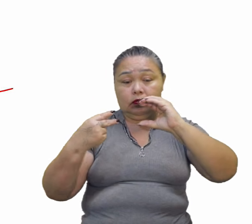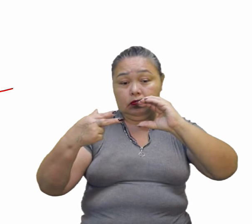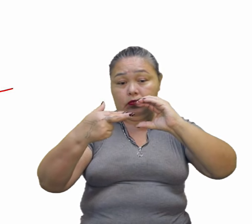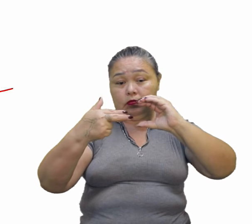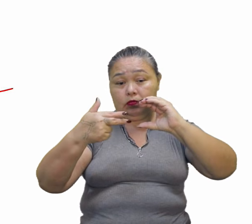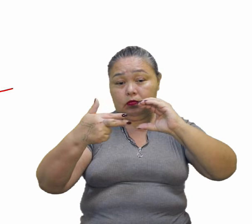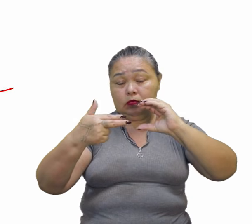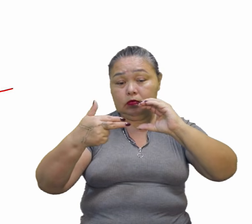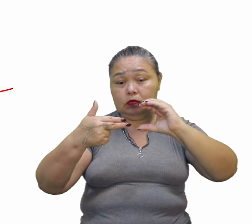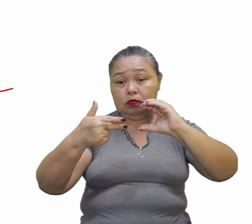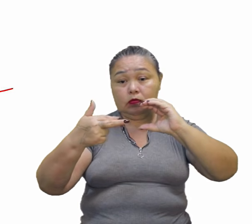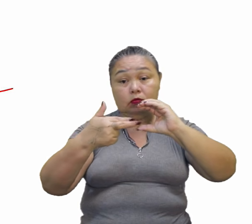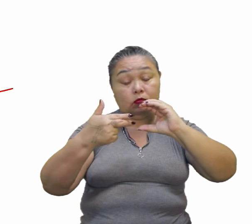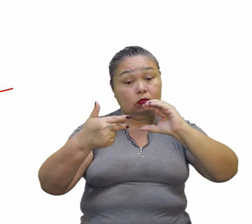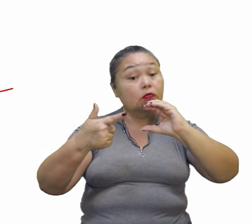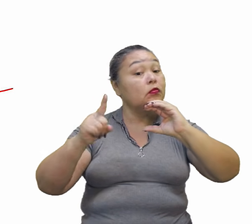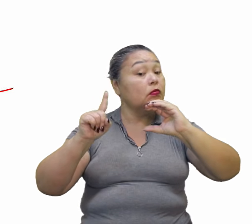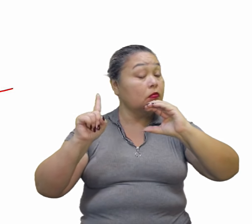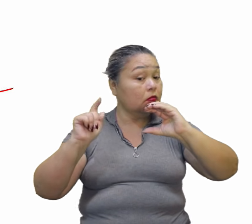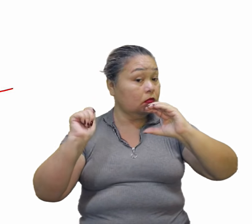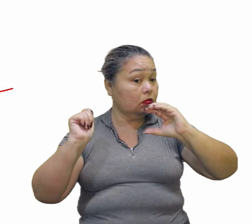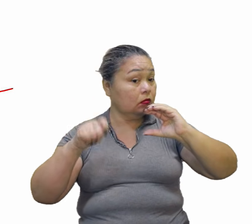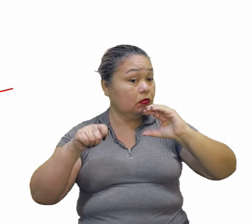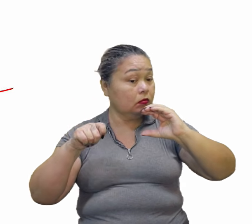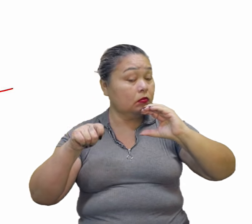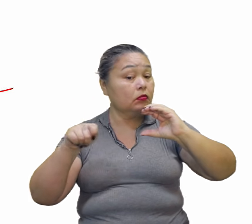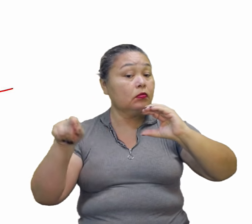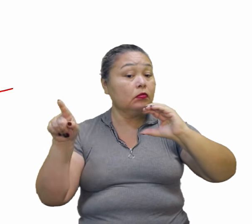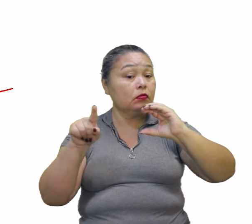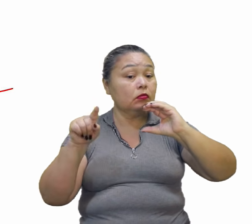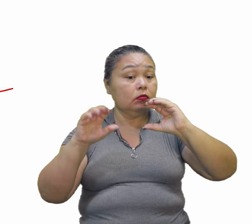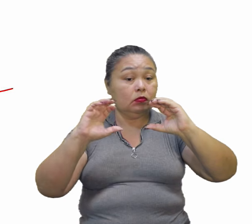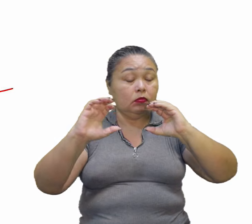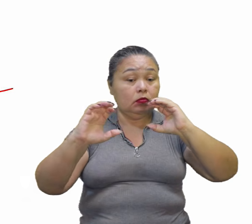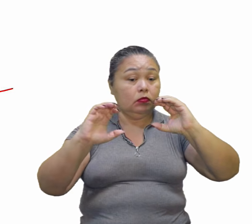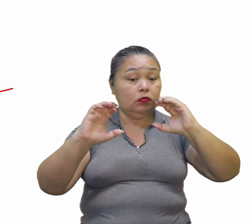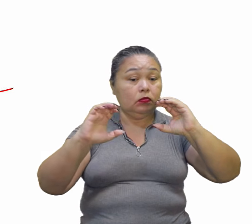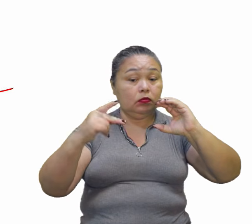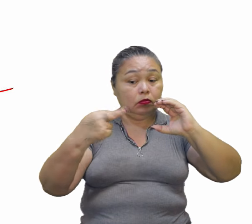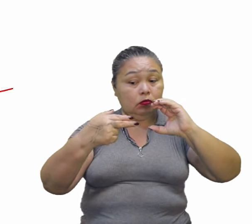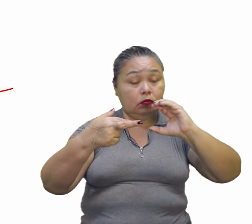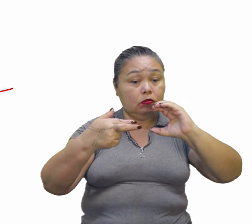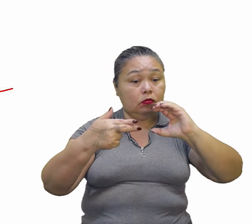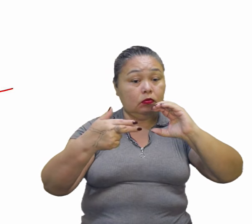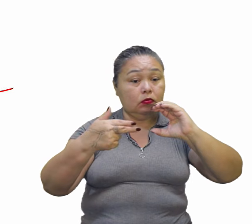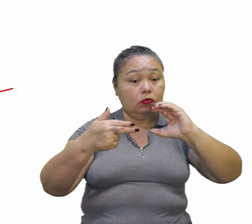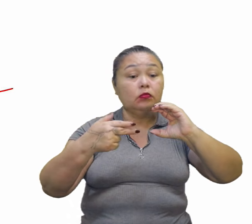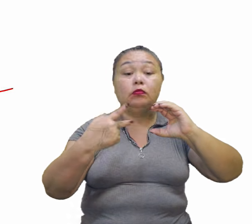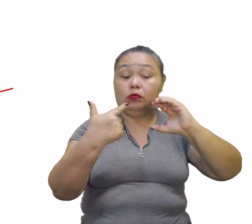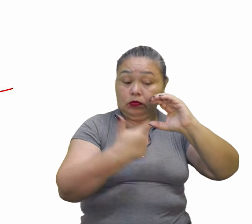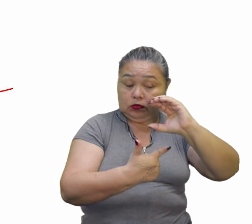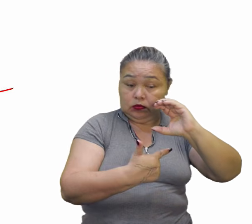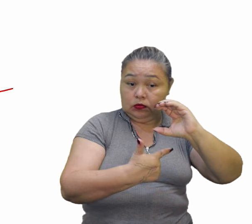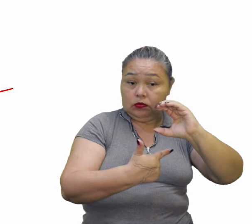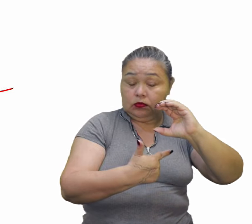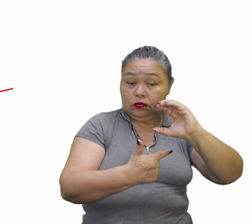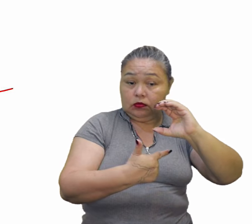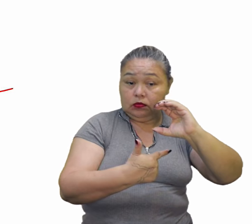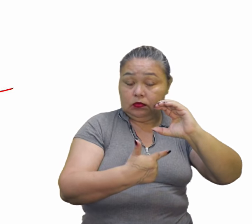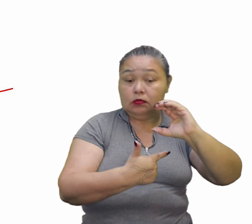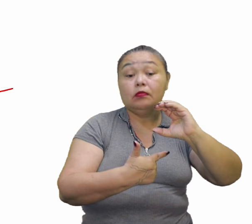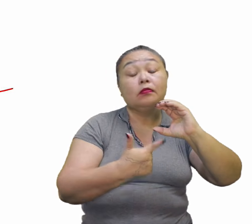aqui. Se eu tenho uma ligação dupla, esse carbono aqui, ó, ele já fez 2 ligações, ele só pode pegar 2